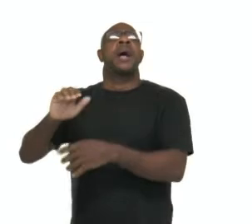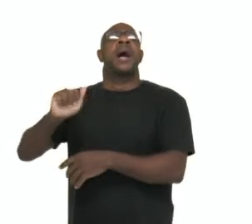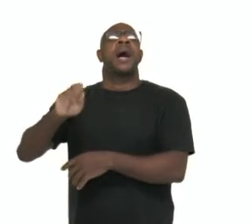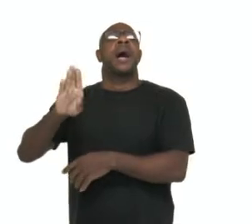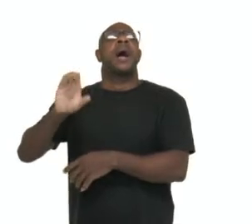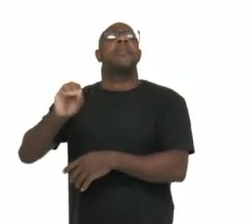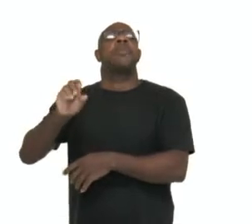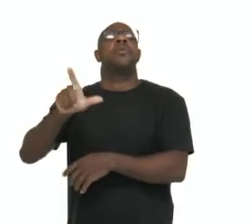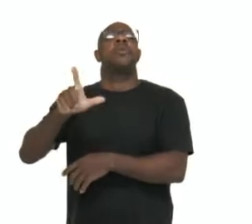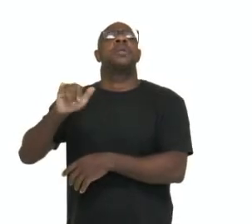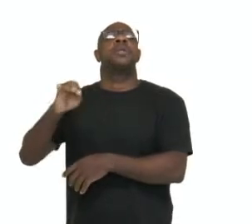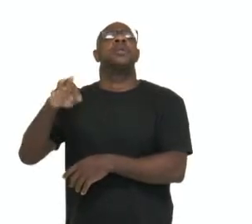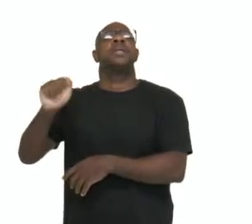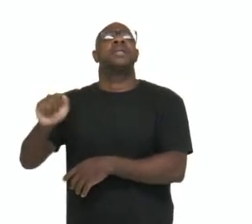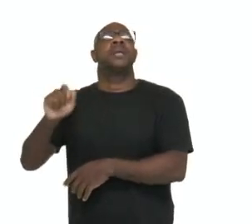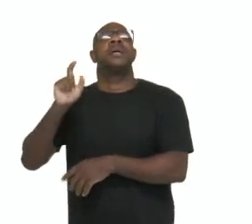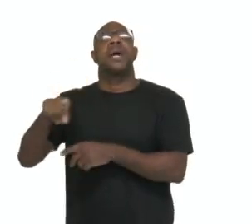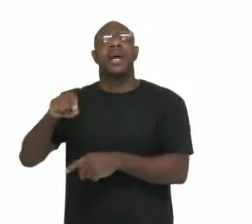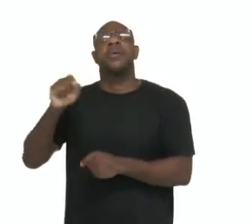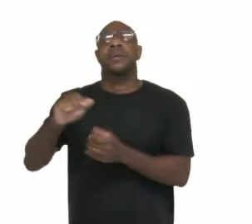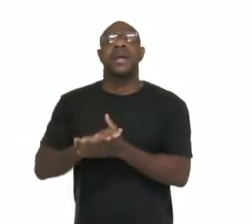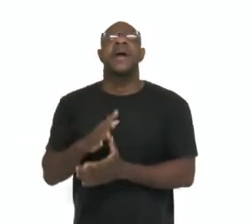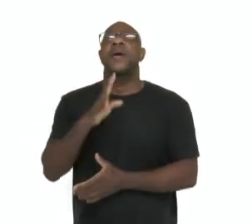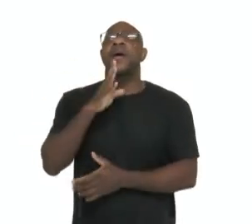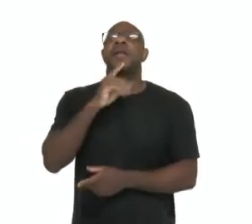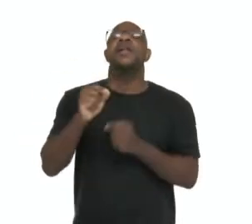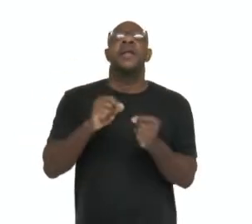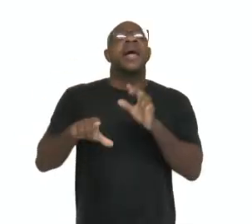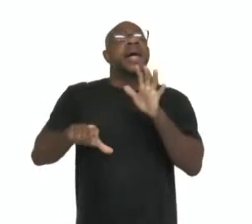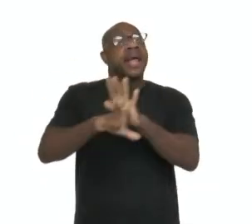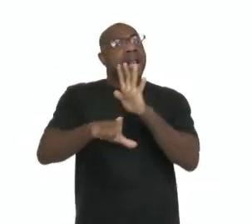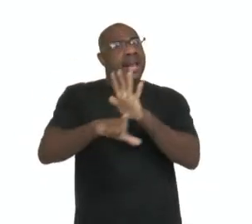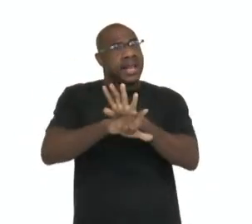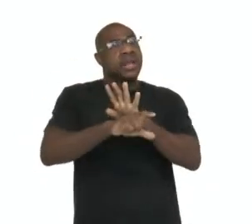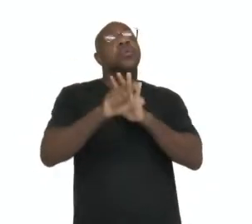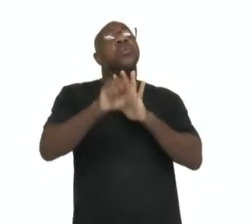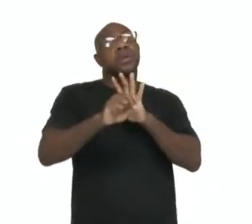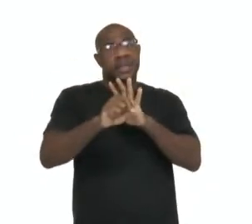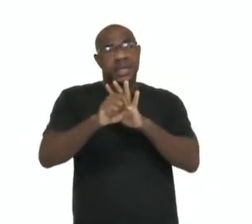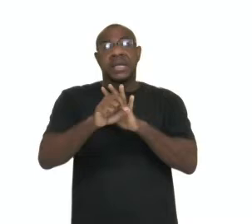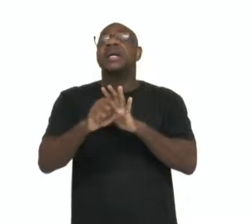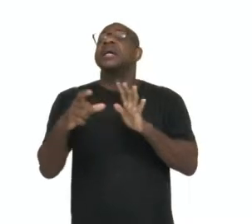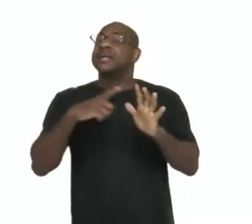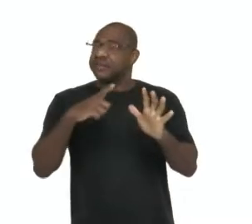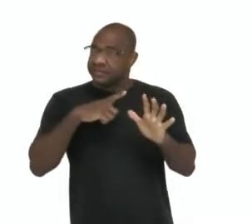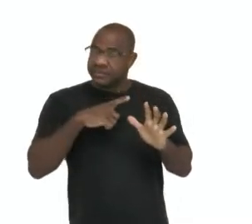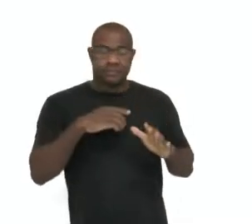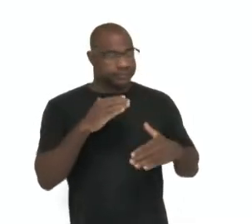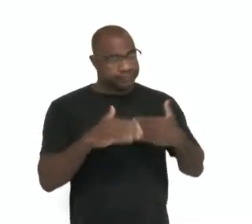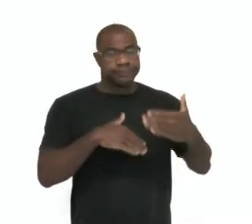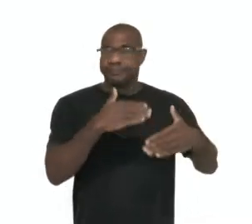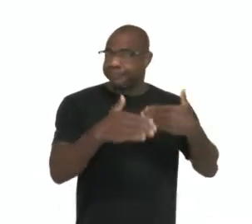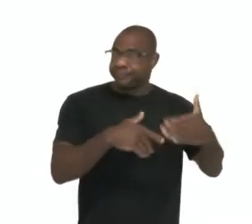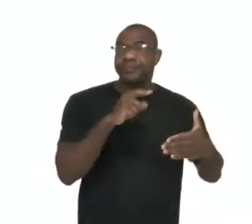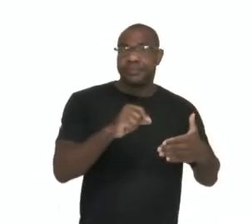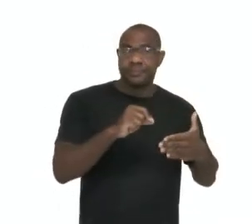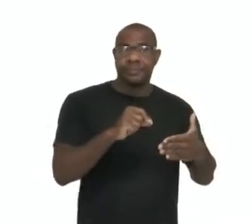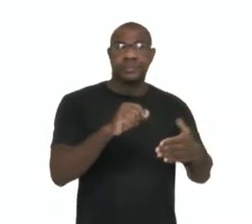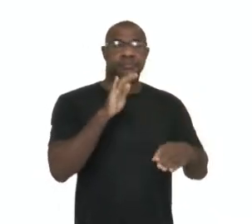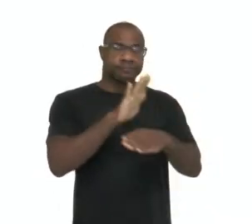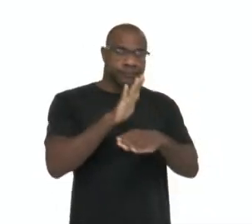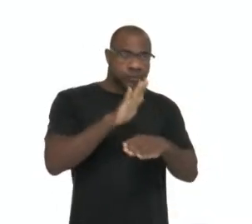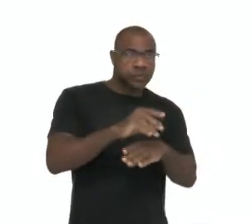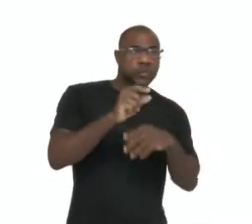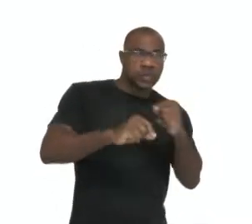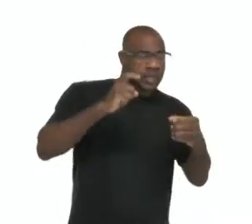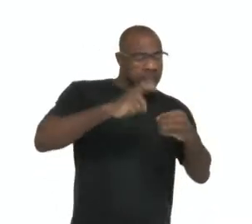leis abolicionistas são como conhecemos a legislação que promoveu a emancipação, a